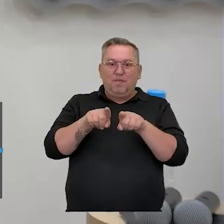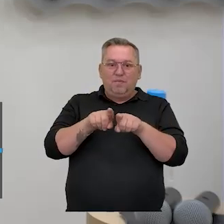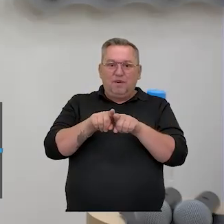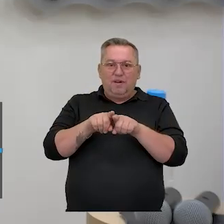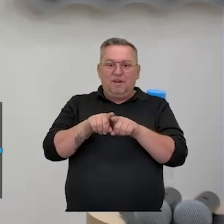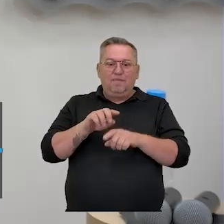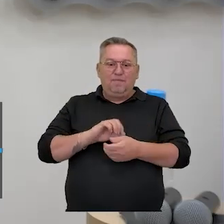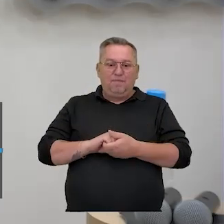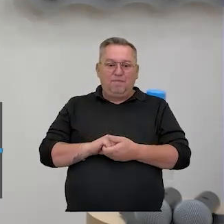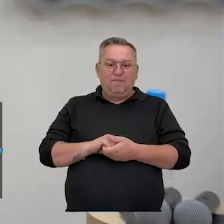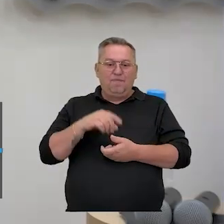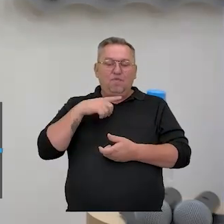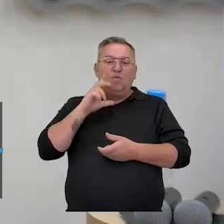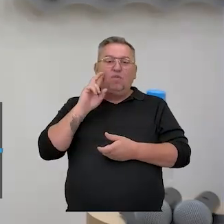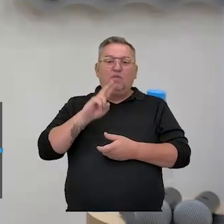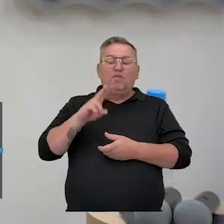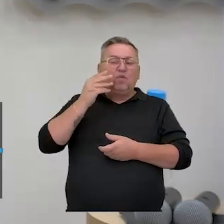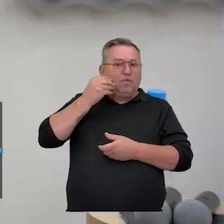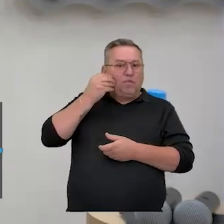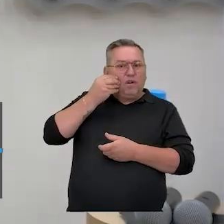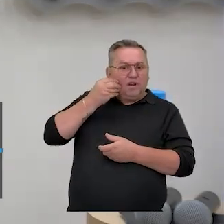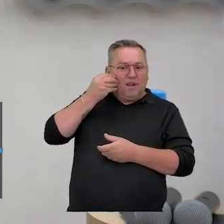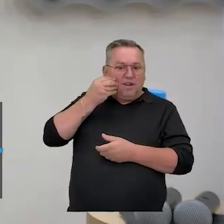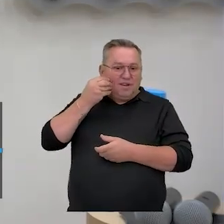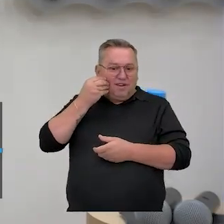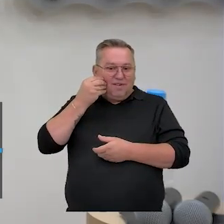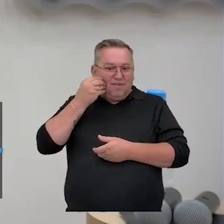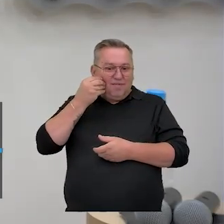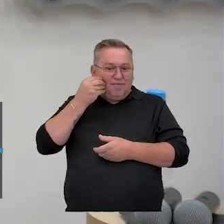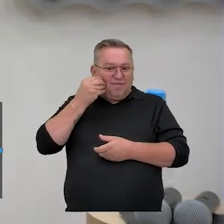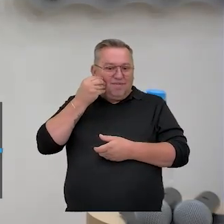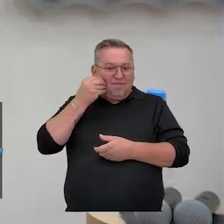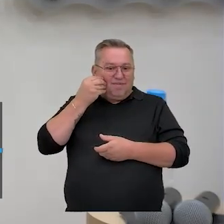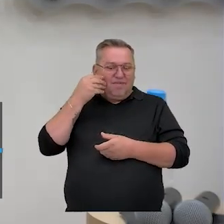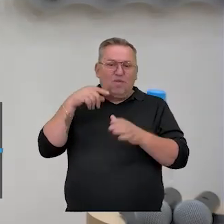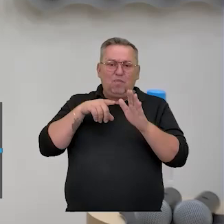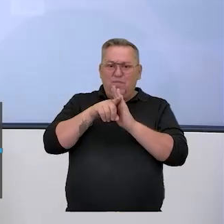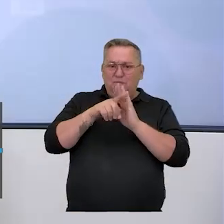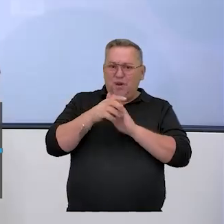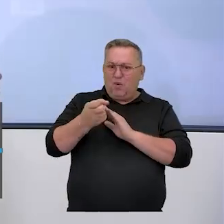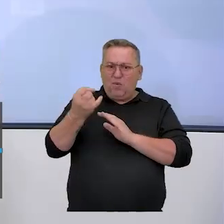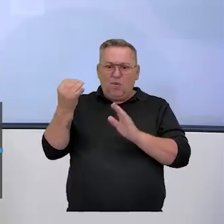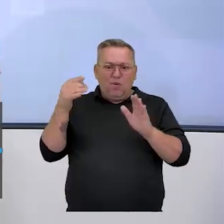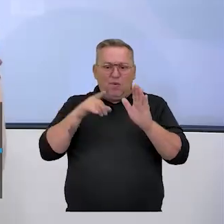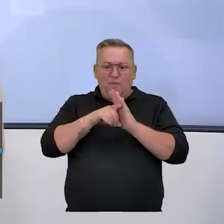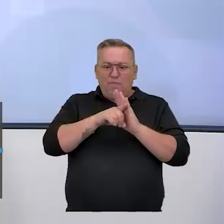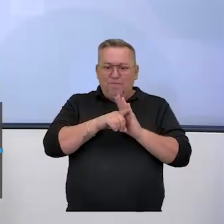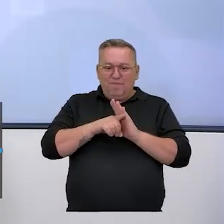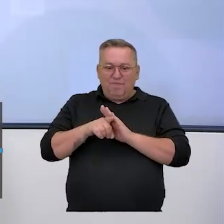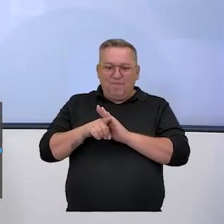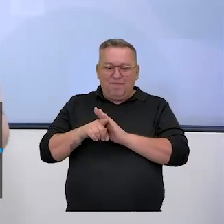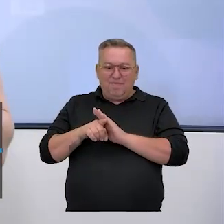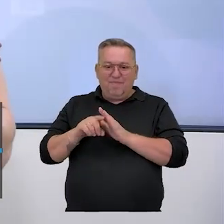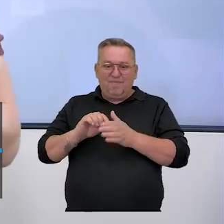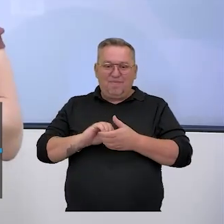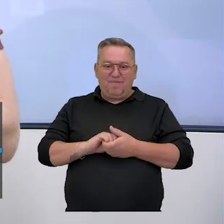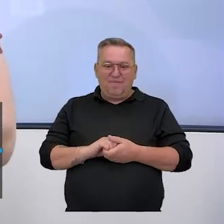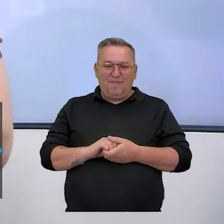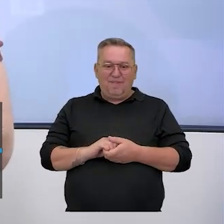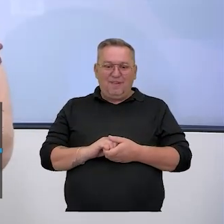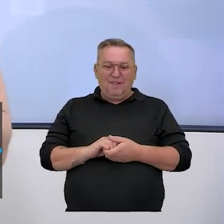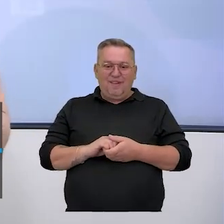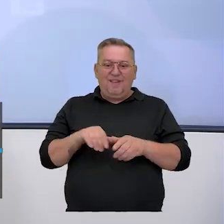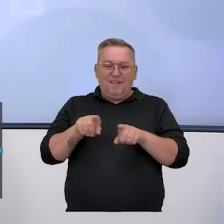Né? Quais são as suas experiências aí? Ok. Várias perguntas. Eu não especifiquei, né, Fabi? Foi meu erro aí, né? Que pra